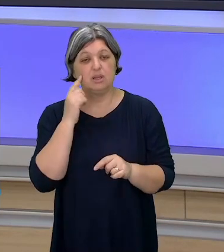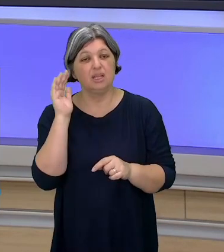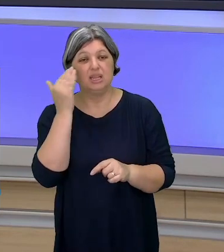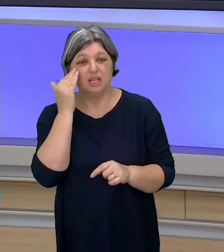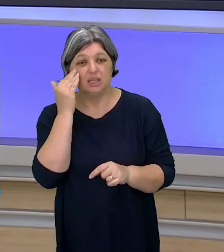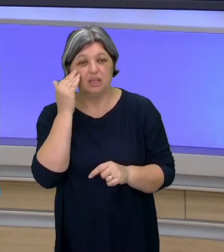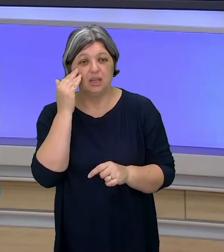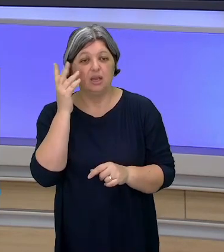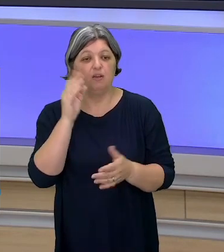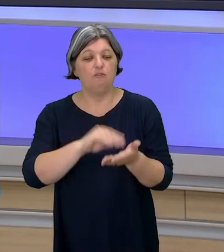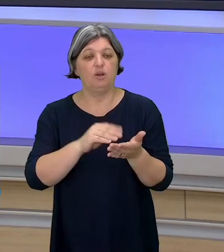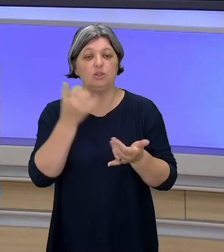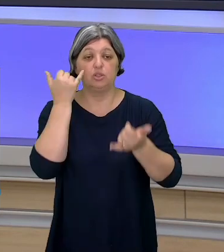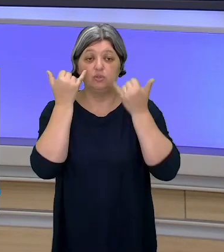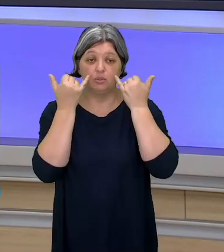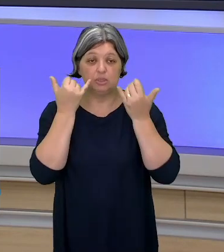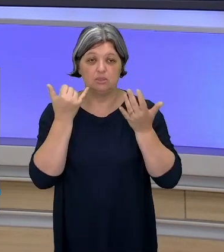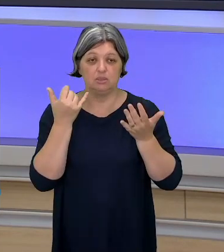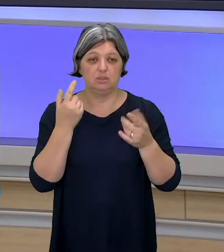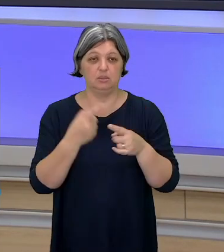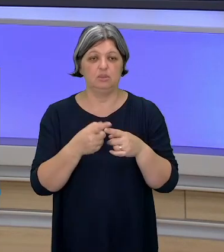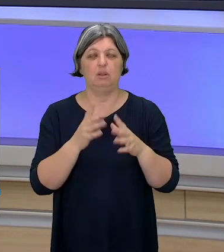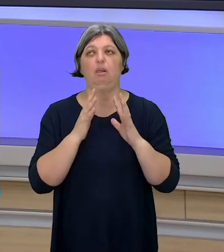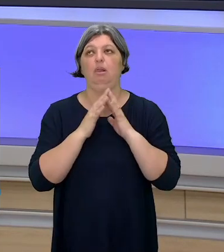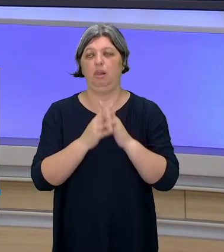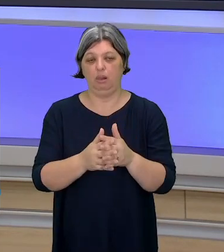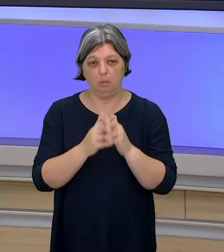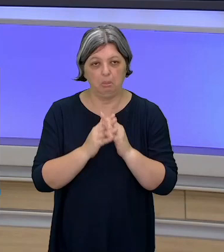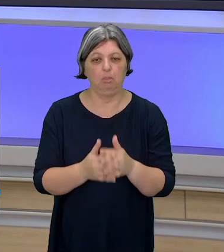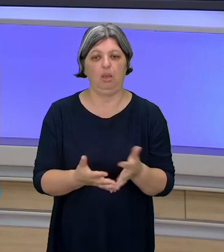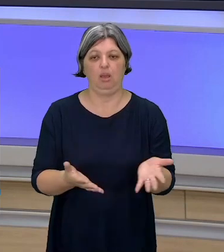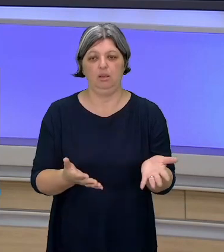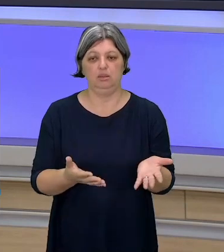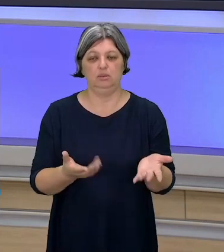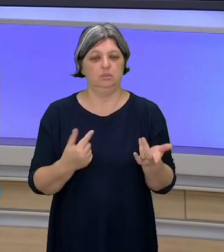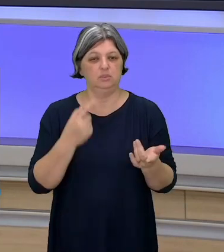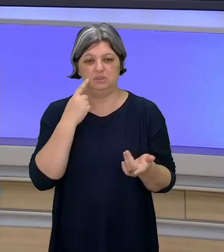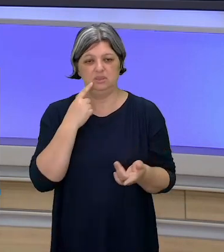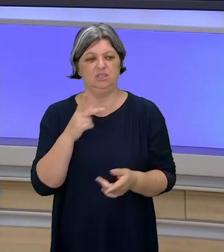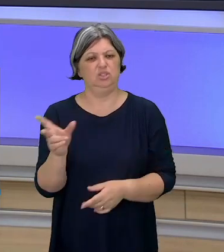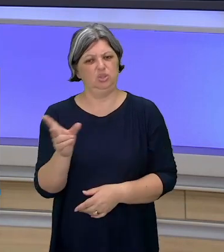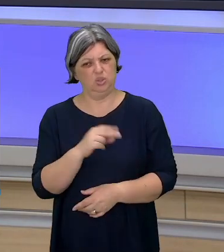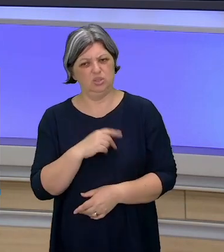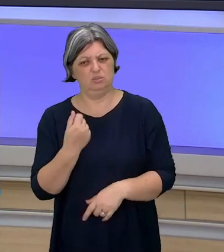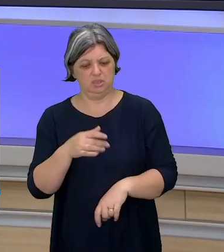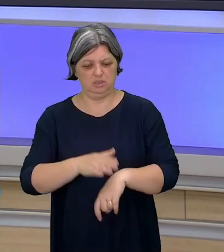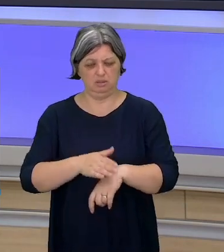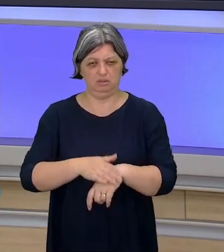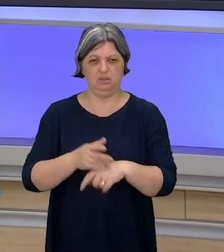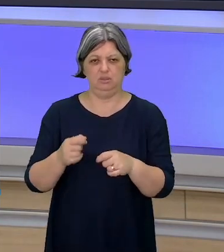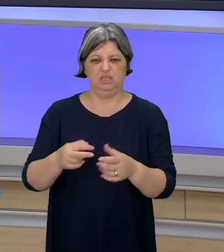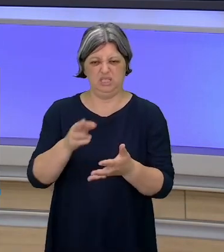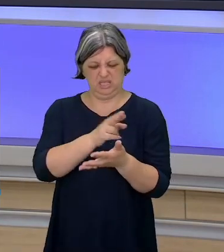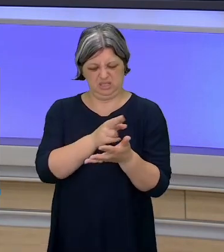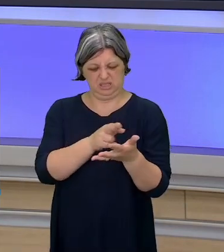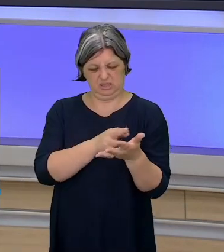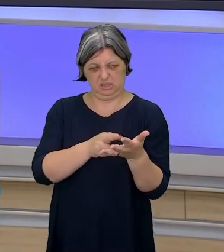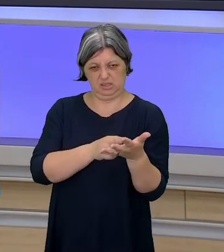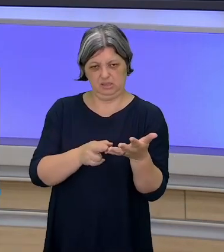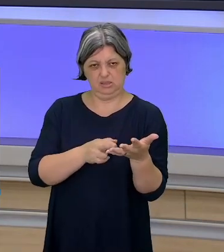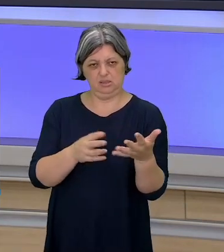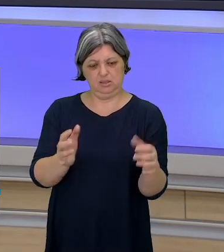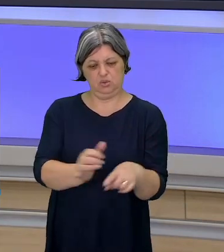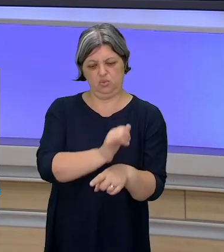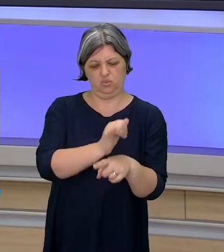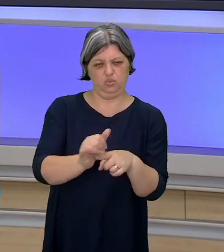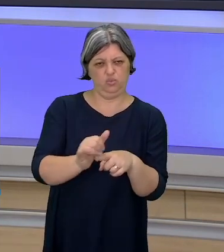que a desinformação é um bagulho mega complexo, que, tipo, nossa, você tem que fazer redações e